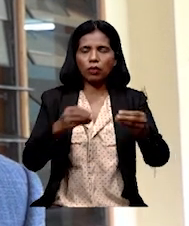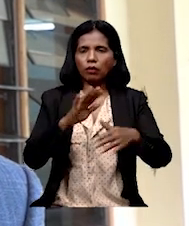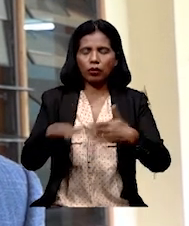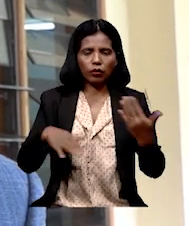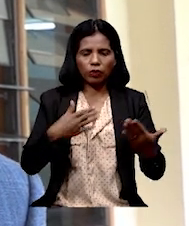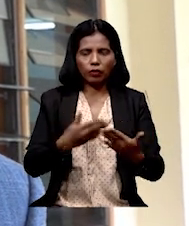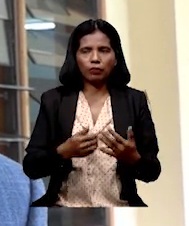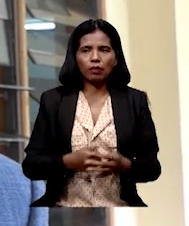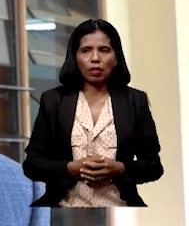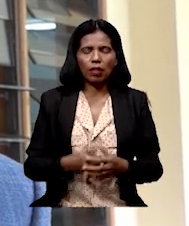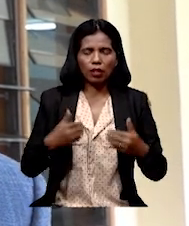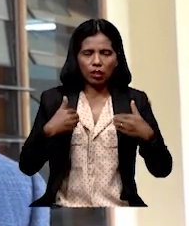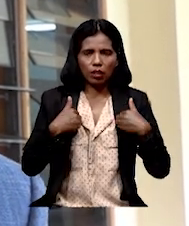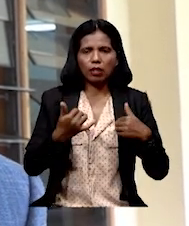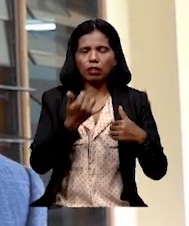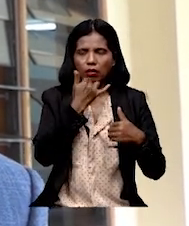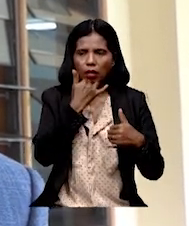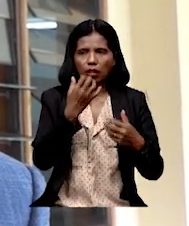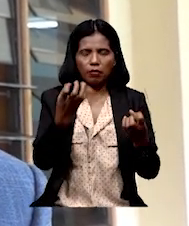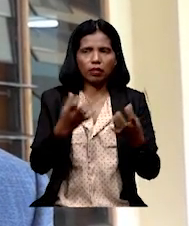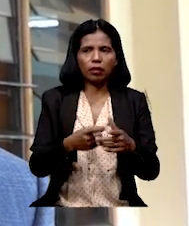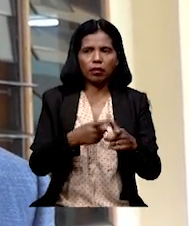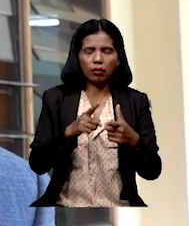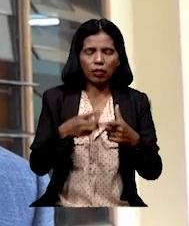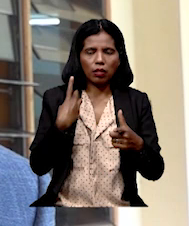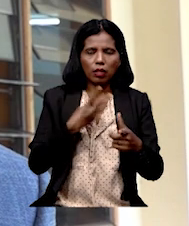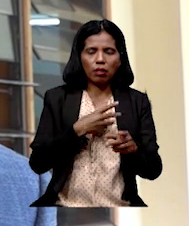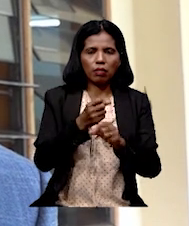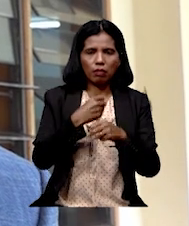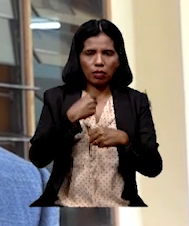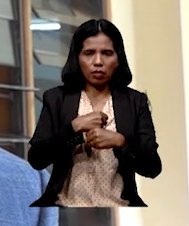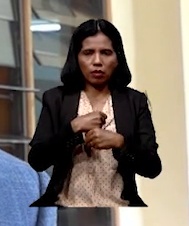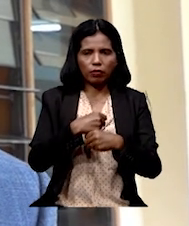Tau iha lacunas barak nebe depois de